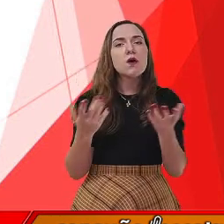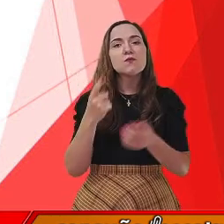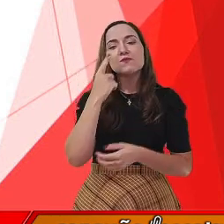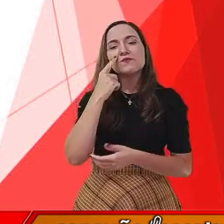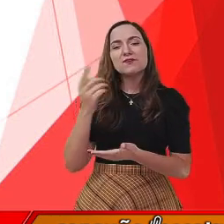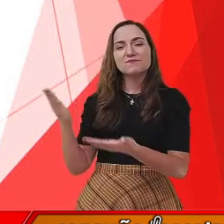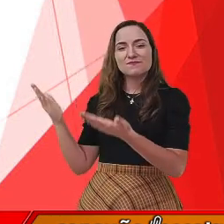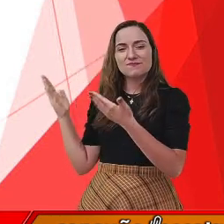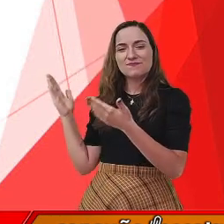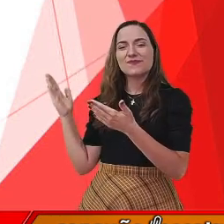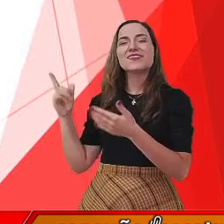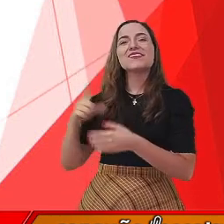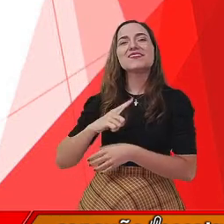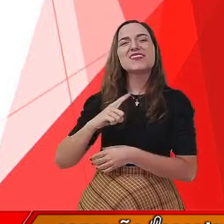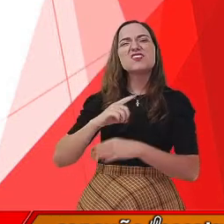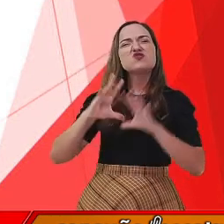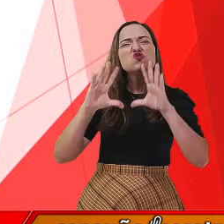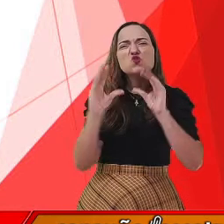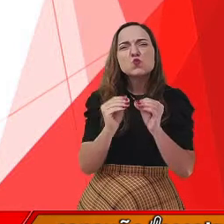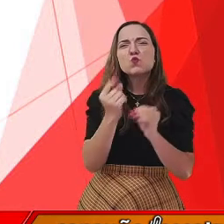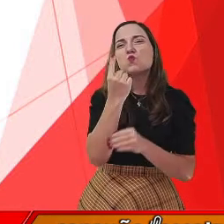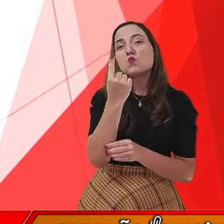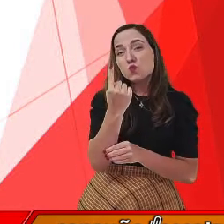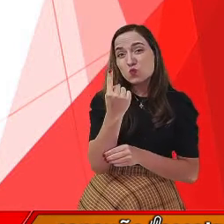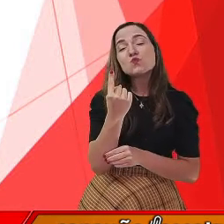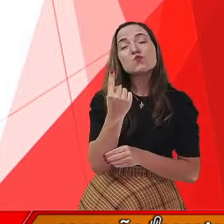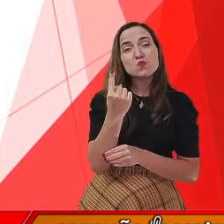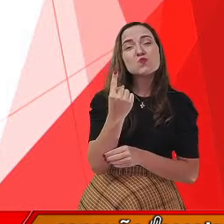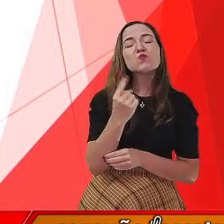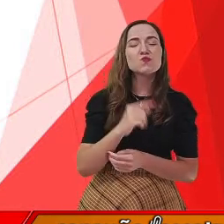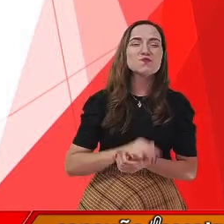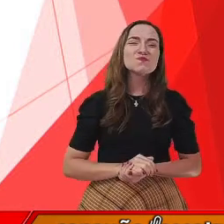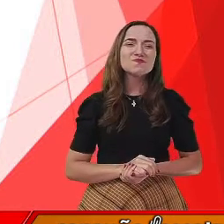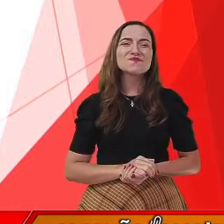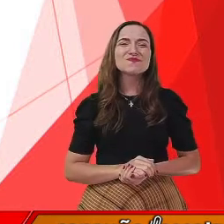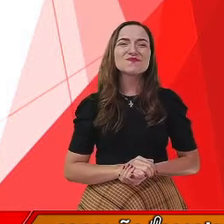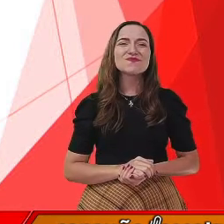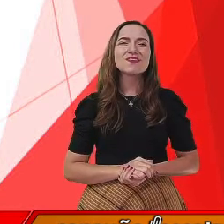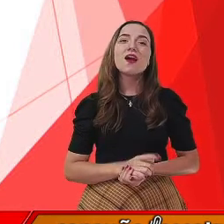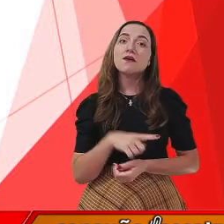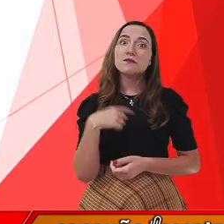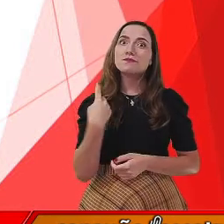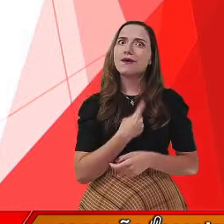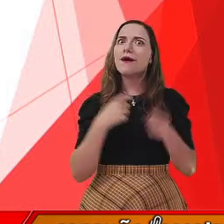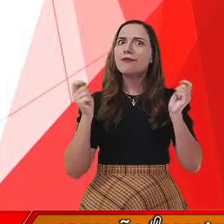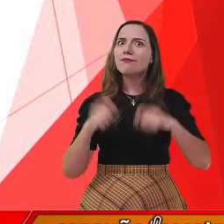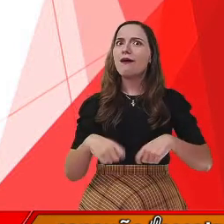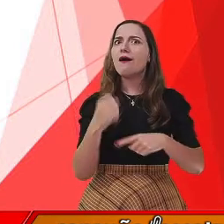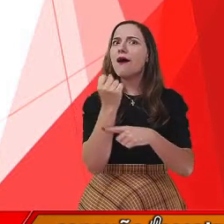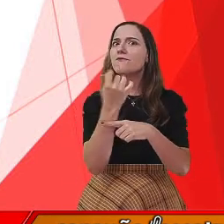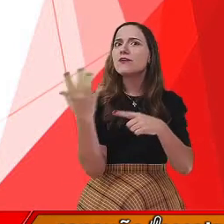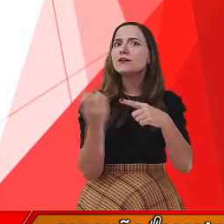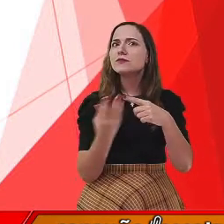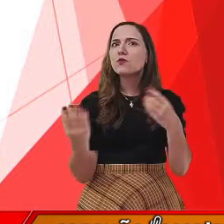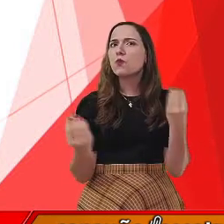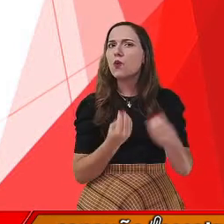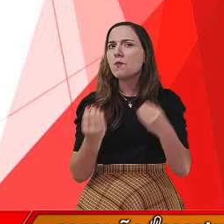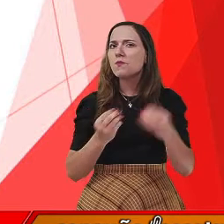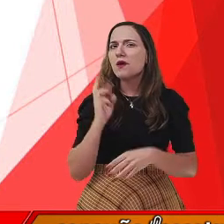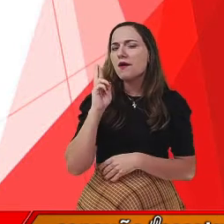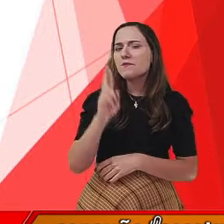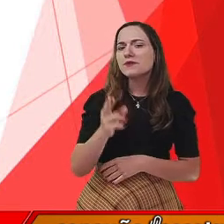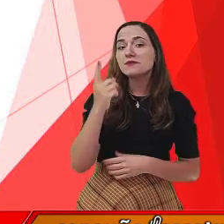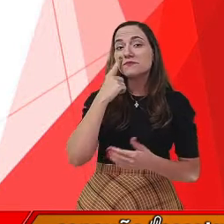Isso, foi retirada apenas uma parte dessa barra. Podemos utilizar a fração para representar essa parte